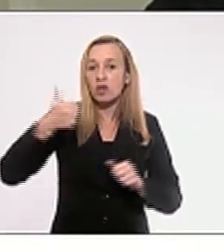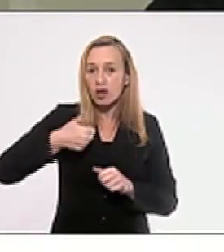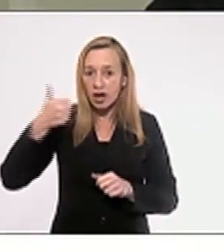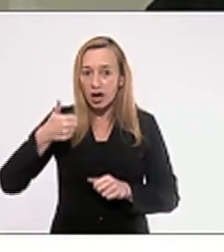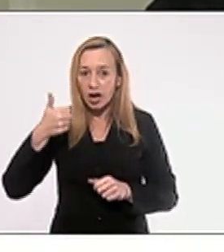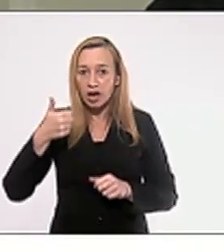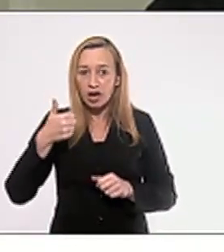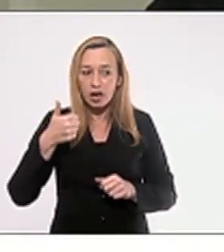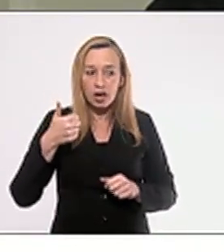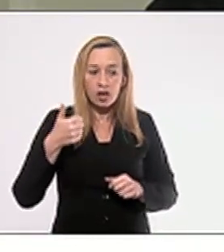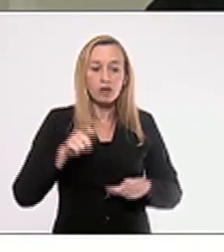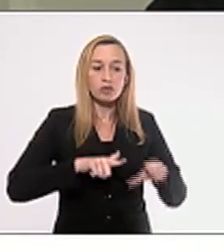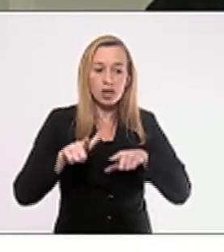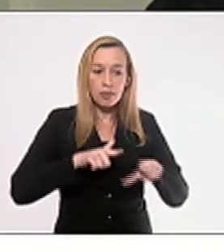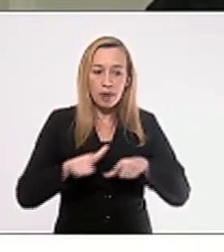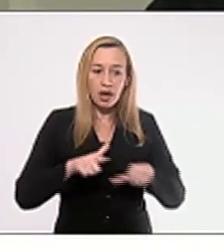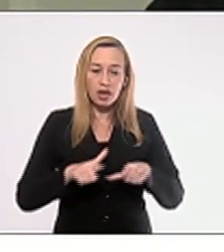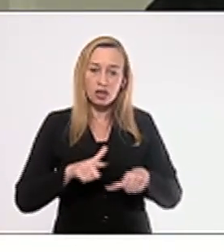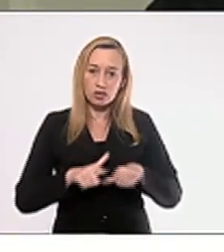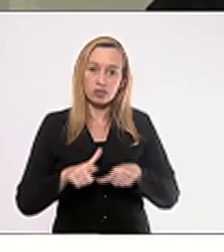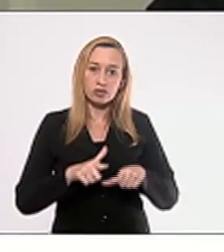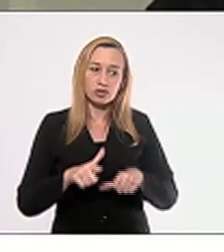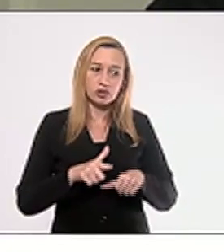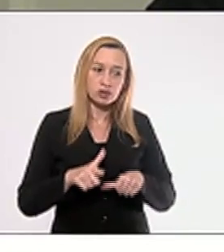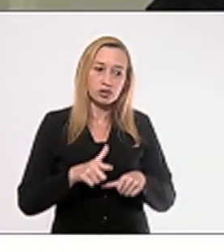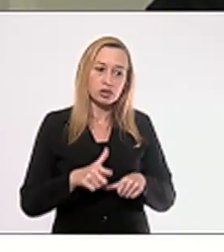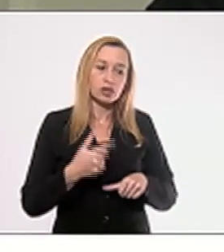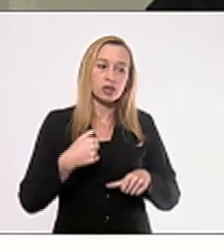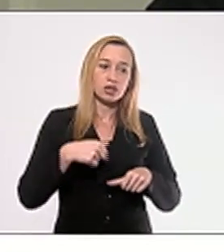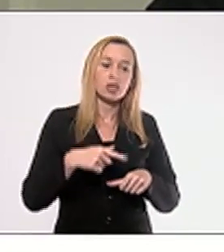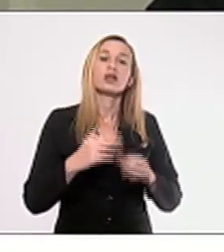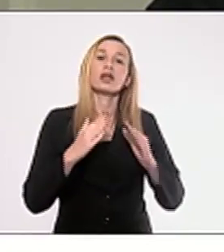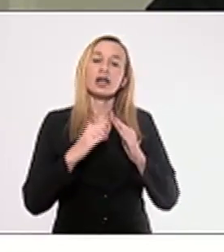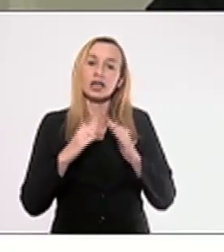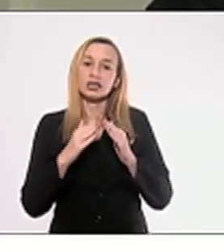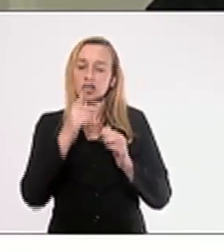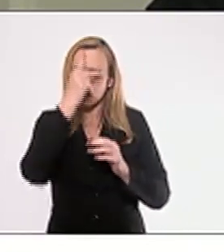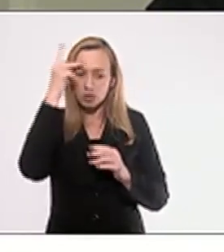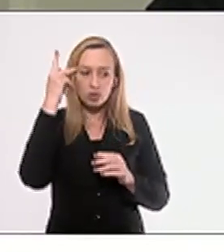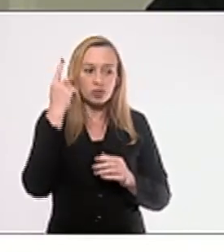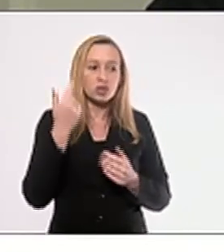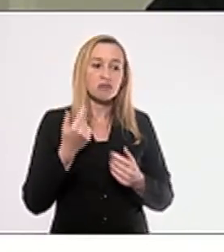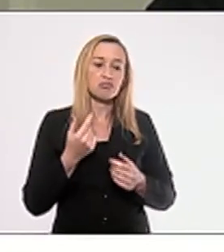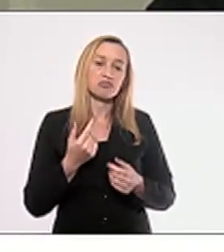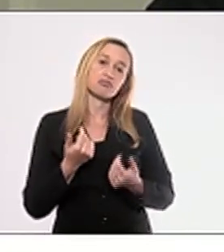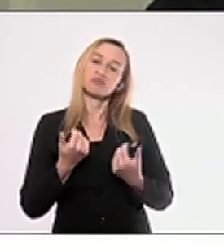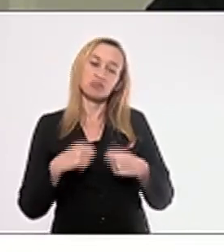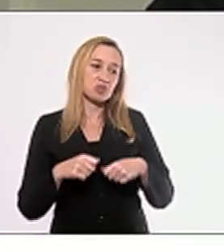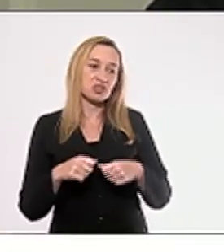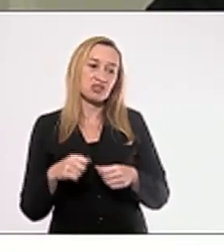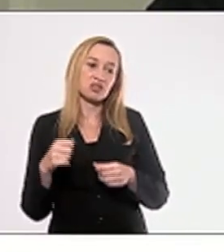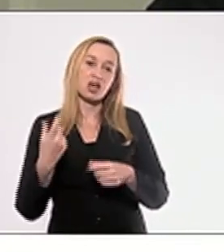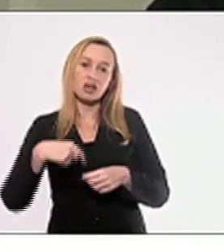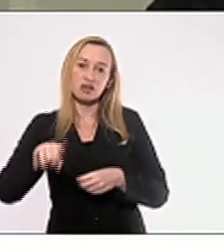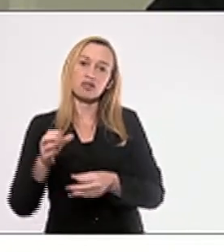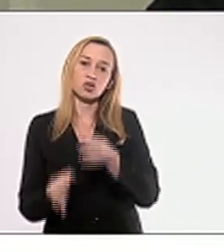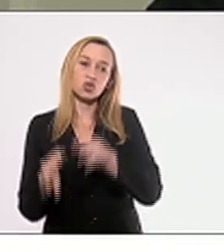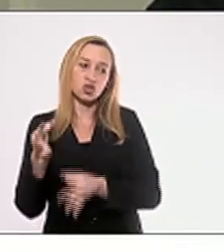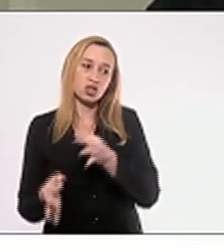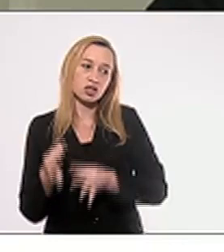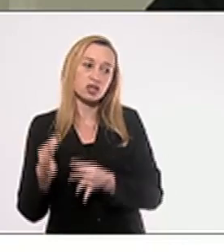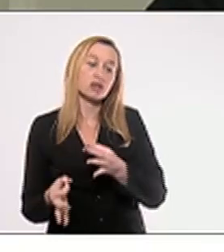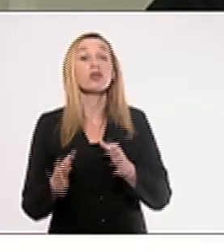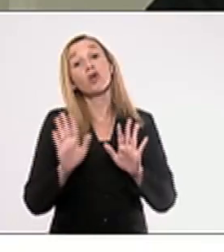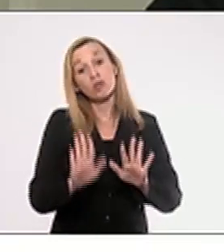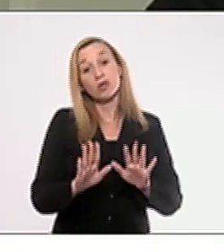aos consumidores para resolver os problemas sem ter que judicializá-los. Maravilha. E a gente pode também remeter